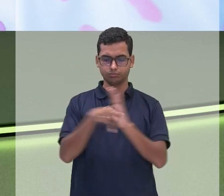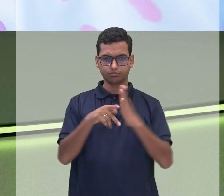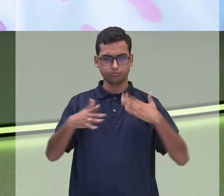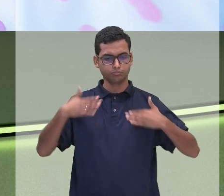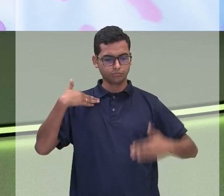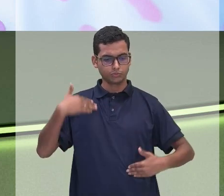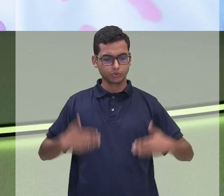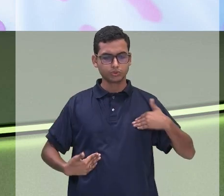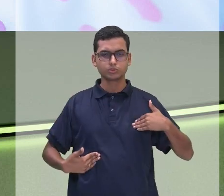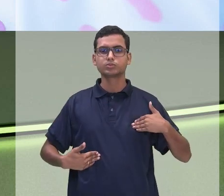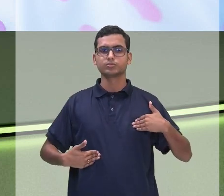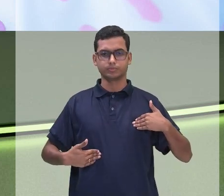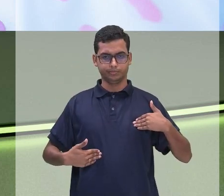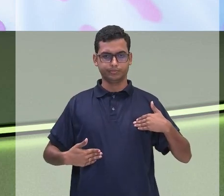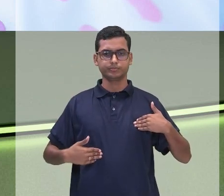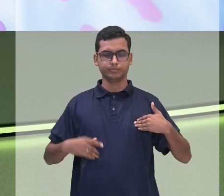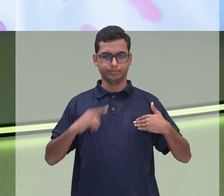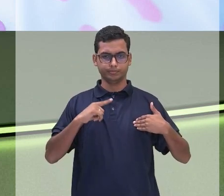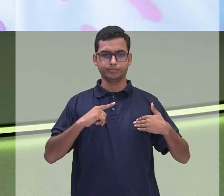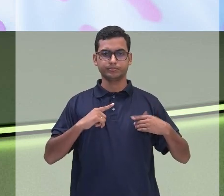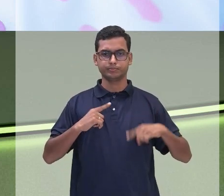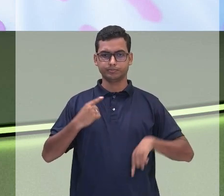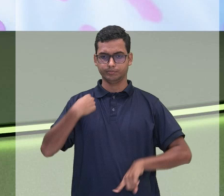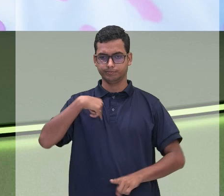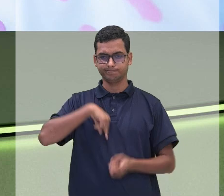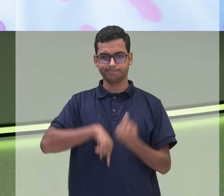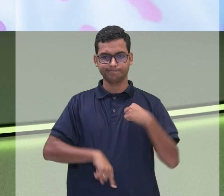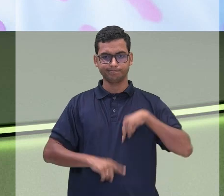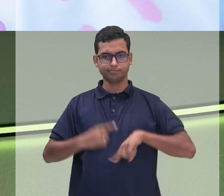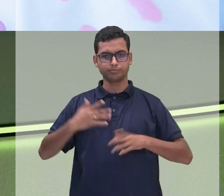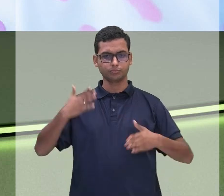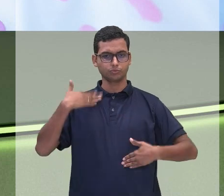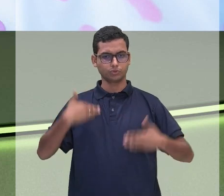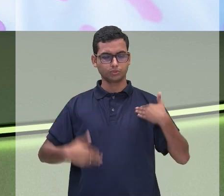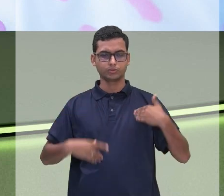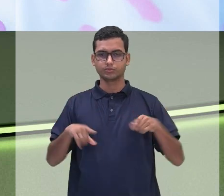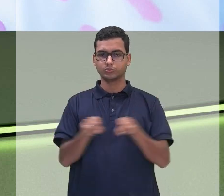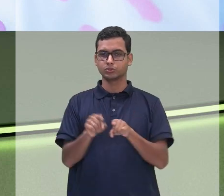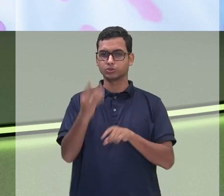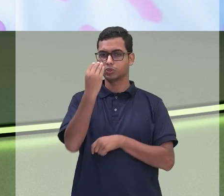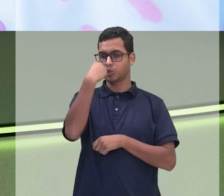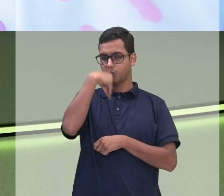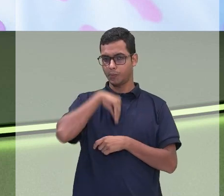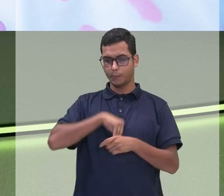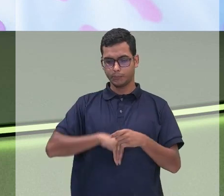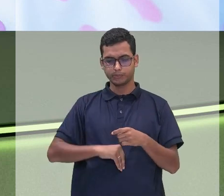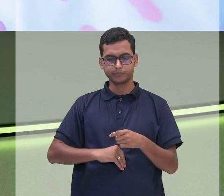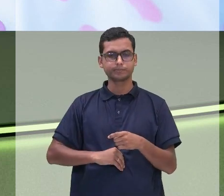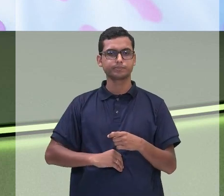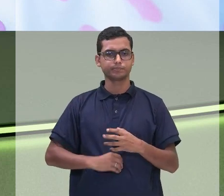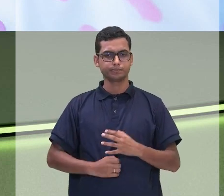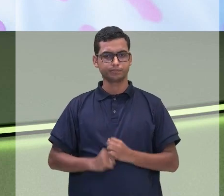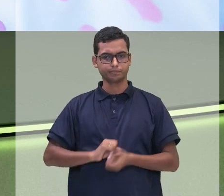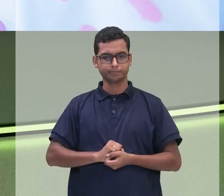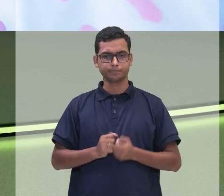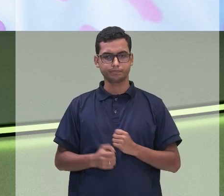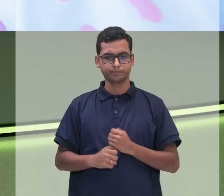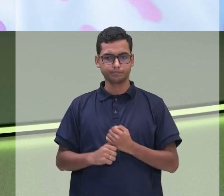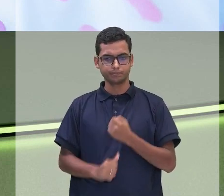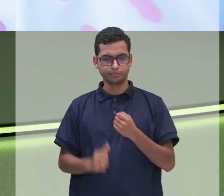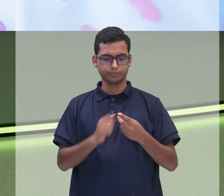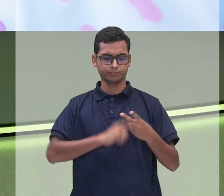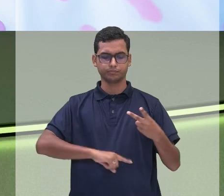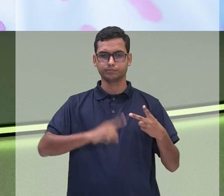organismo. O nosso corpo, por exemplo, nós temos o sistema digestório, sistema cardiovascular,